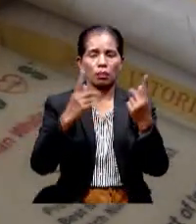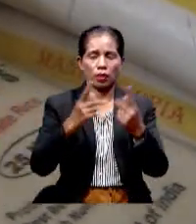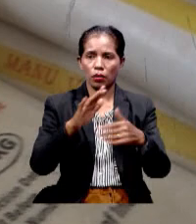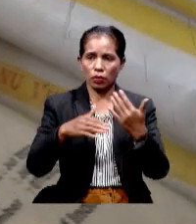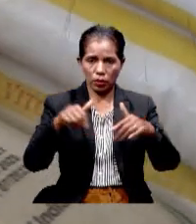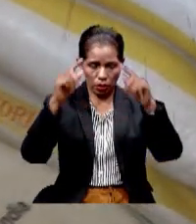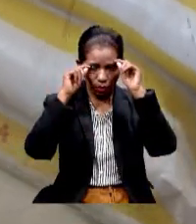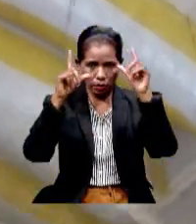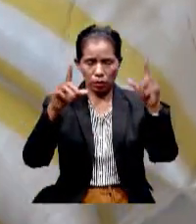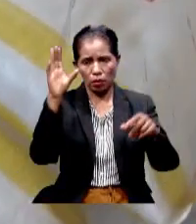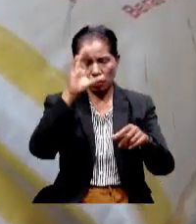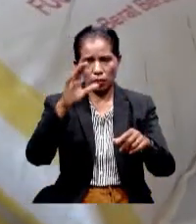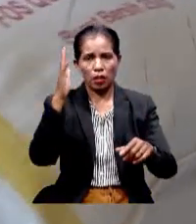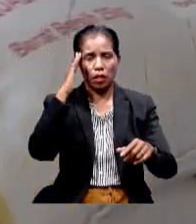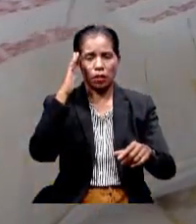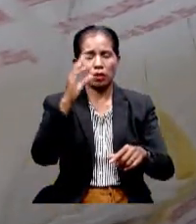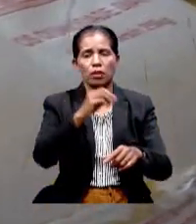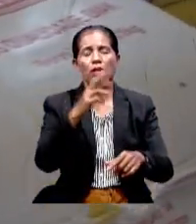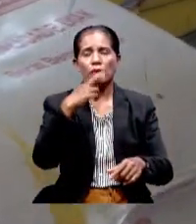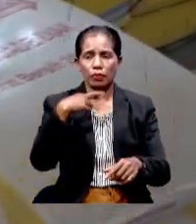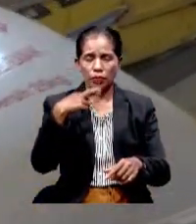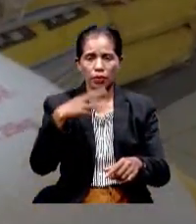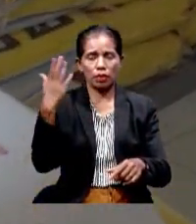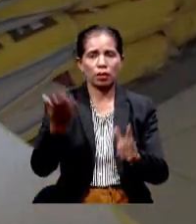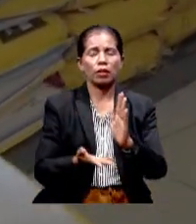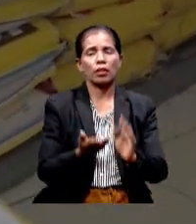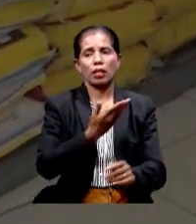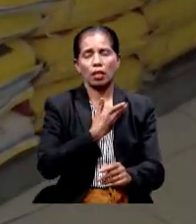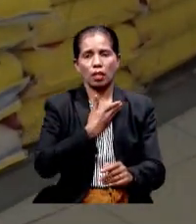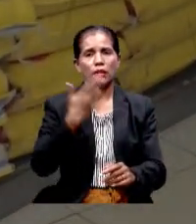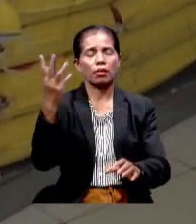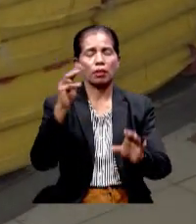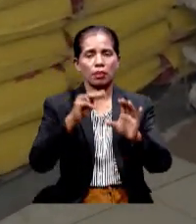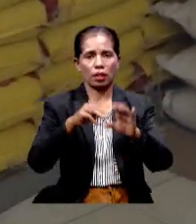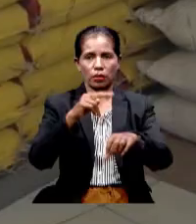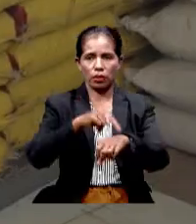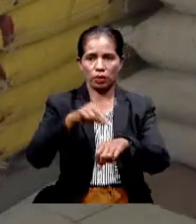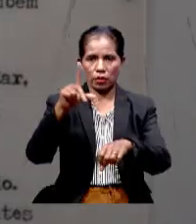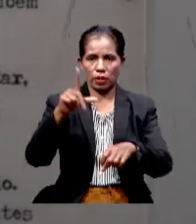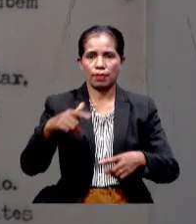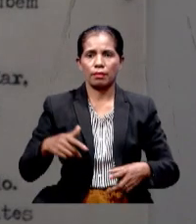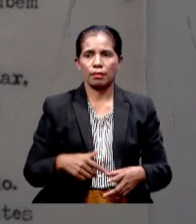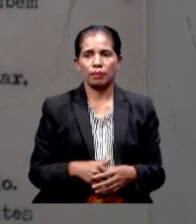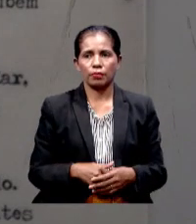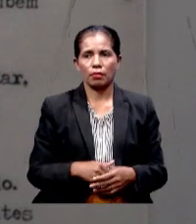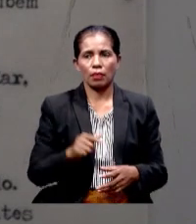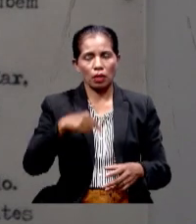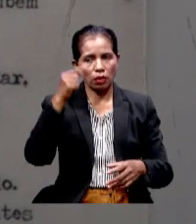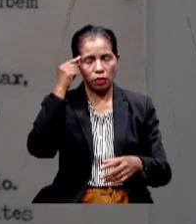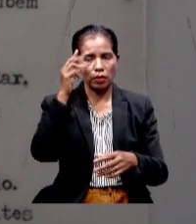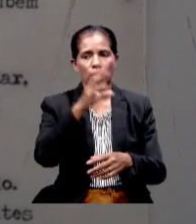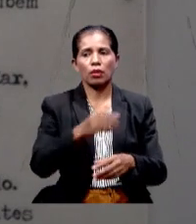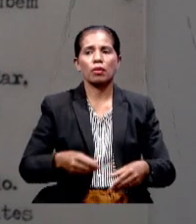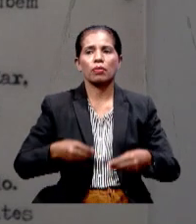Timor-Leste por ibuca solução ba folin fos nebe saima casa iha mercado nacional. Governo foi